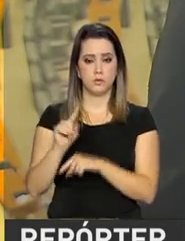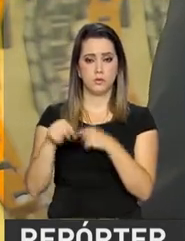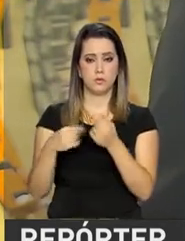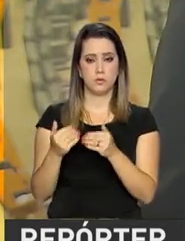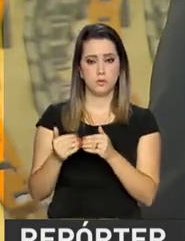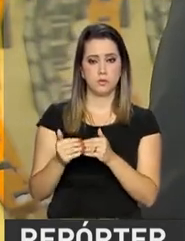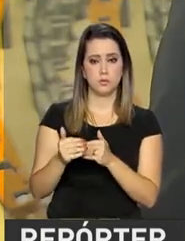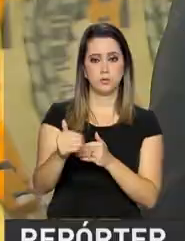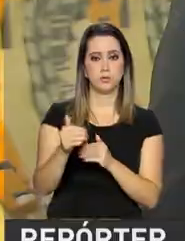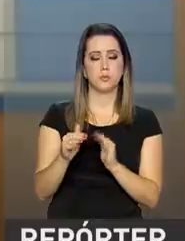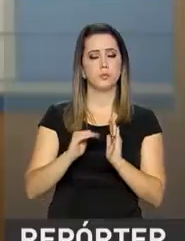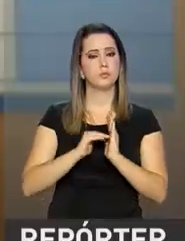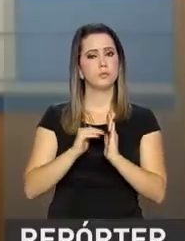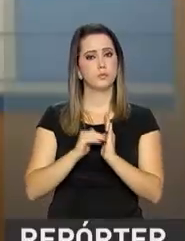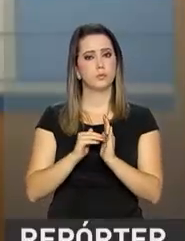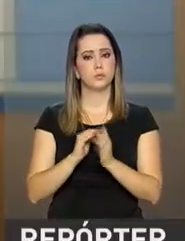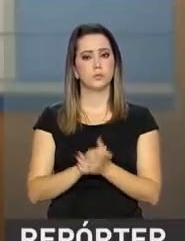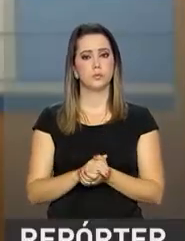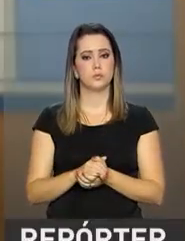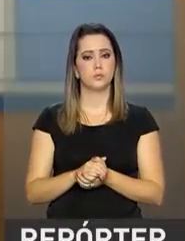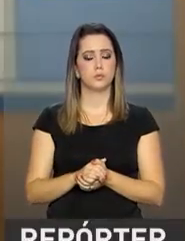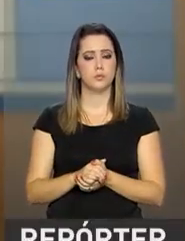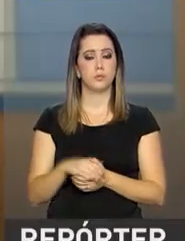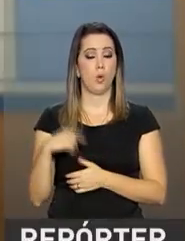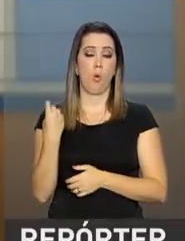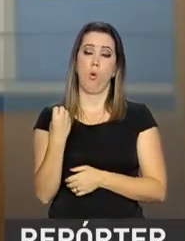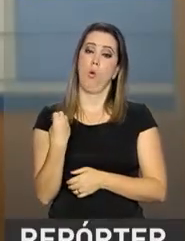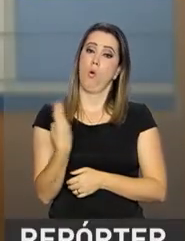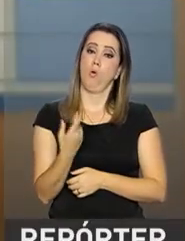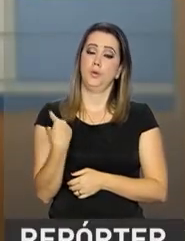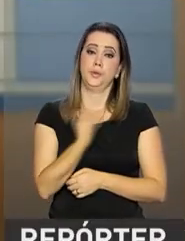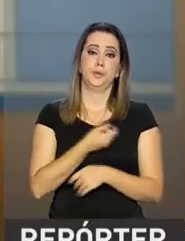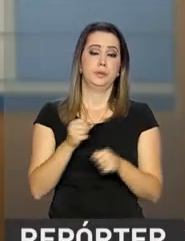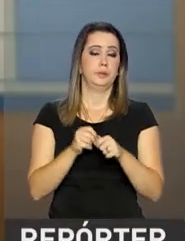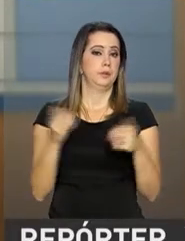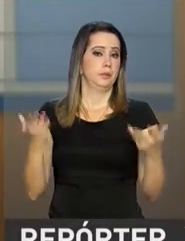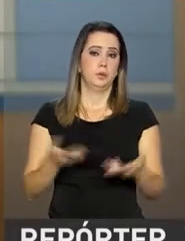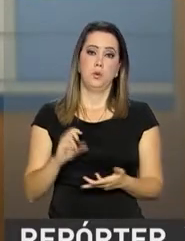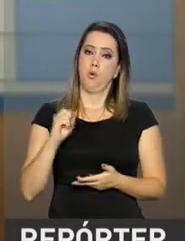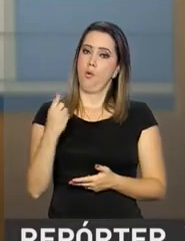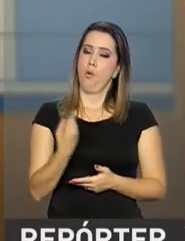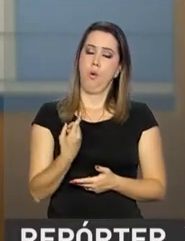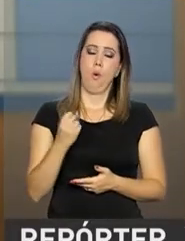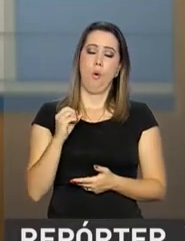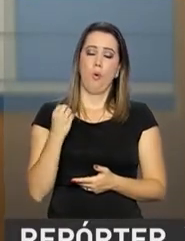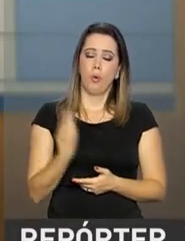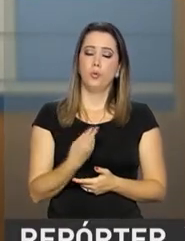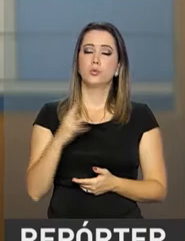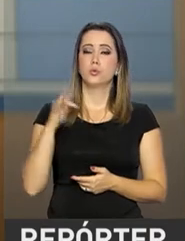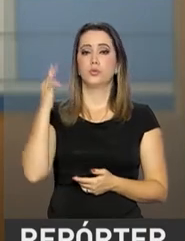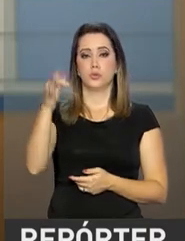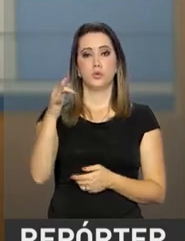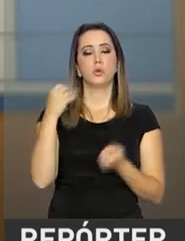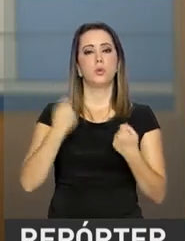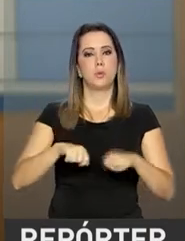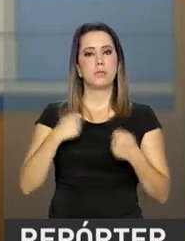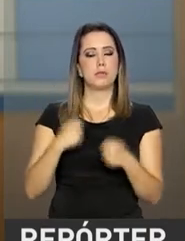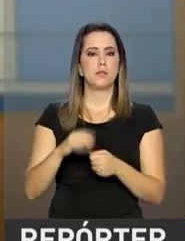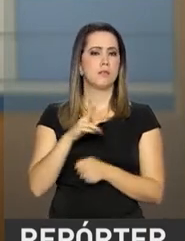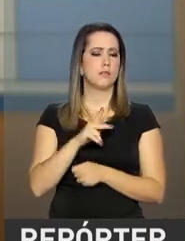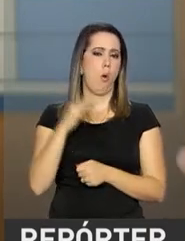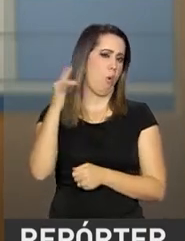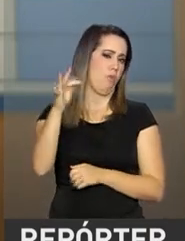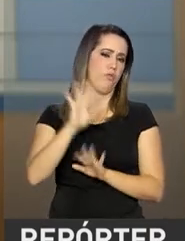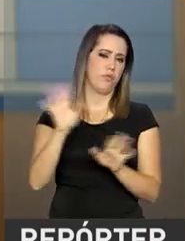para análise do Senado. Ou nós fazemos a reforma da Previdência agora, ou ela vai ser feita depois, pelo outro presidente da